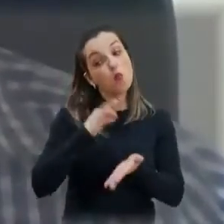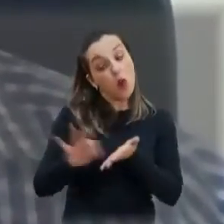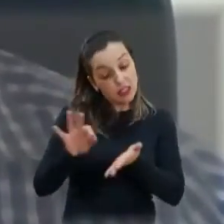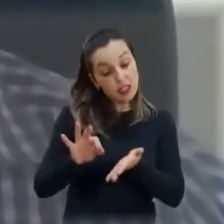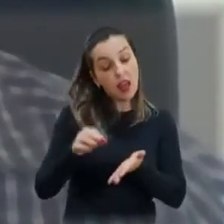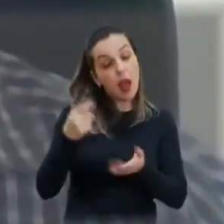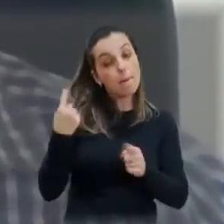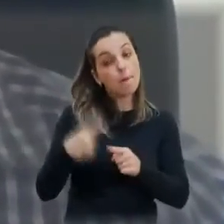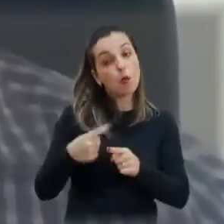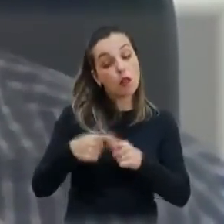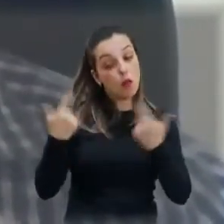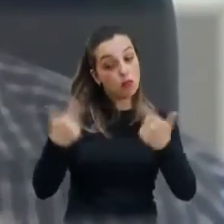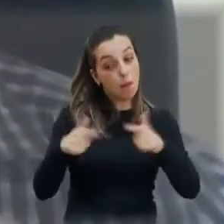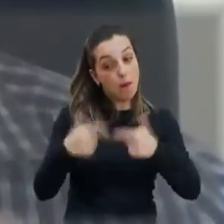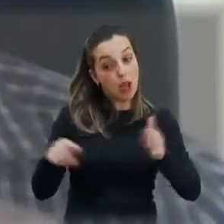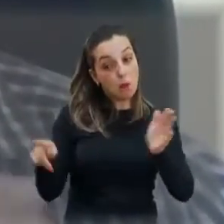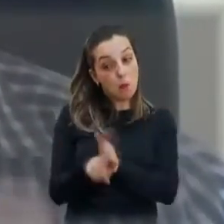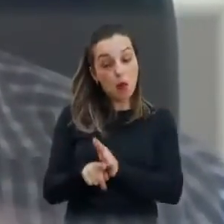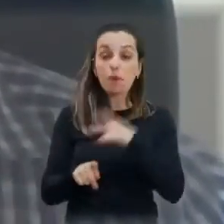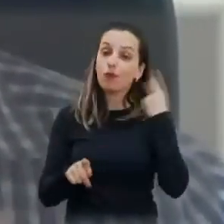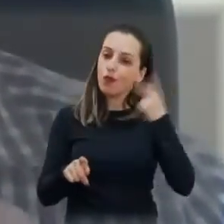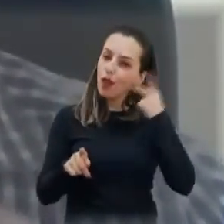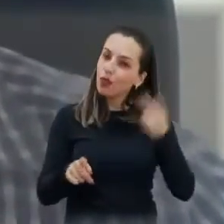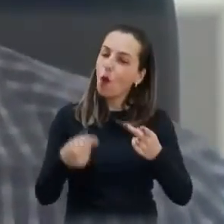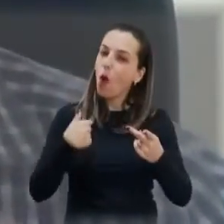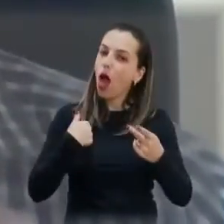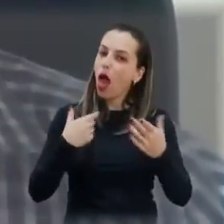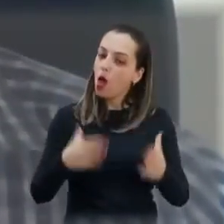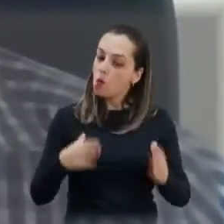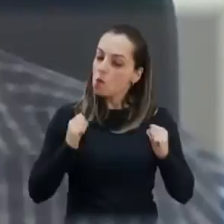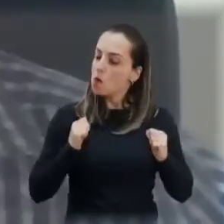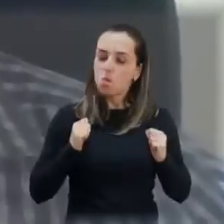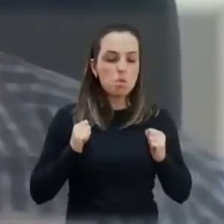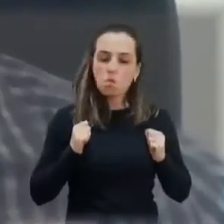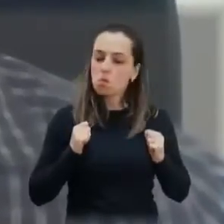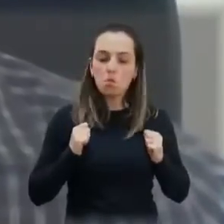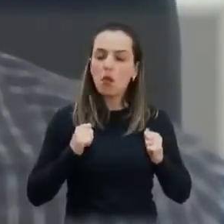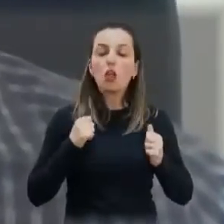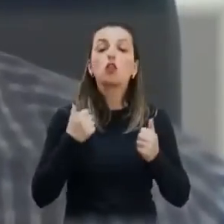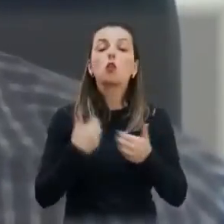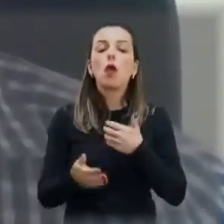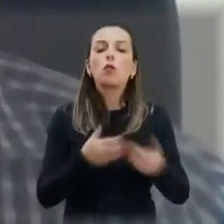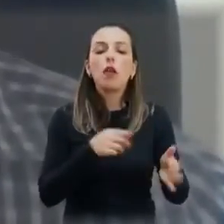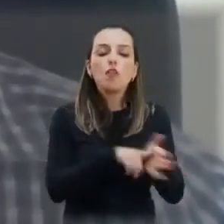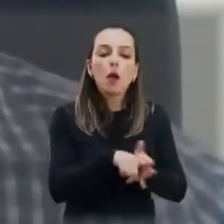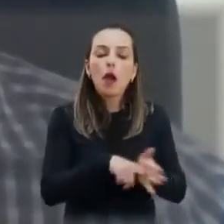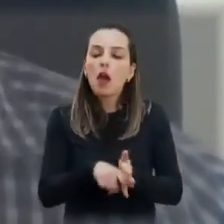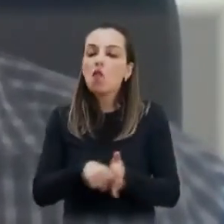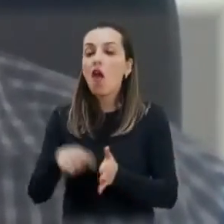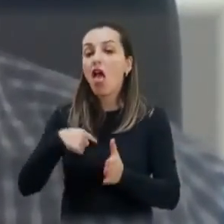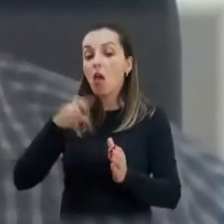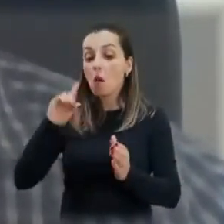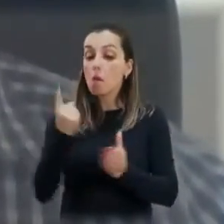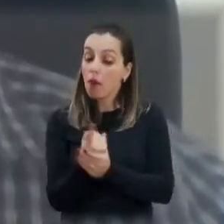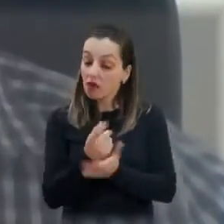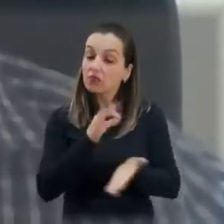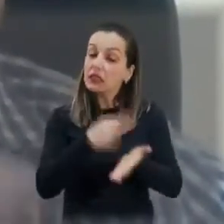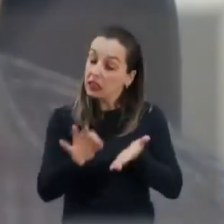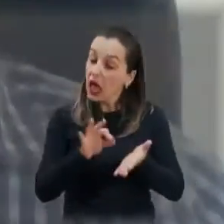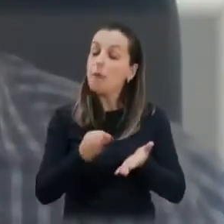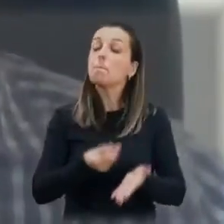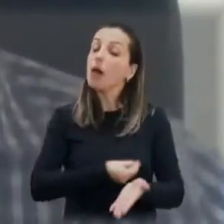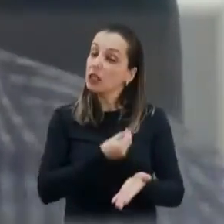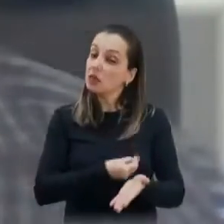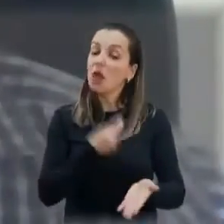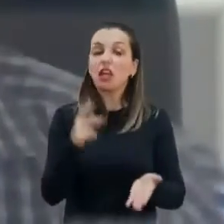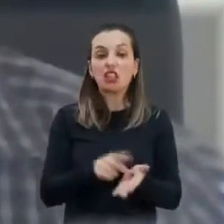casa. Jamais vão me furtar. Qualquer que seja o tipo de investigação, eu vou estar participando tranquilamente, tranquilamente. Pode